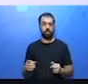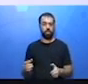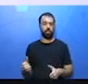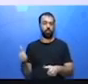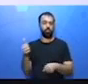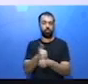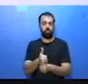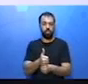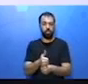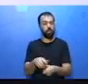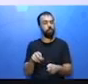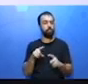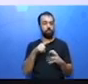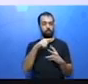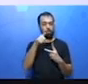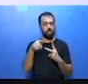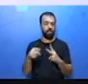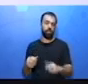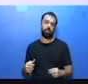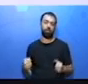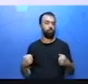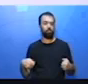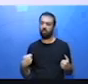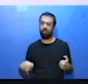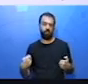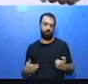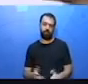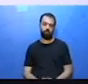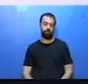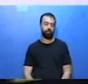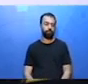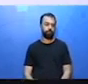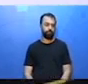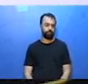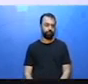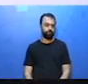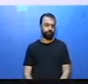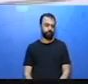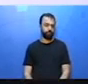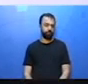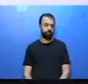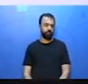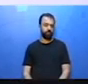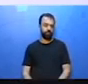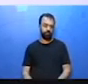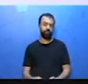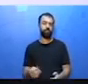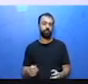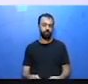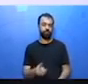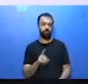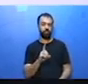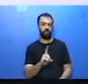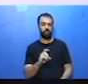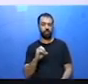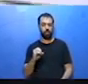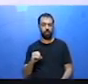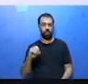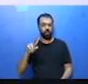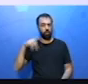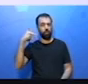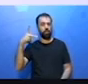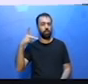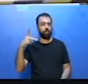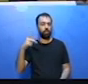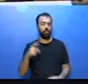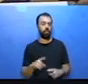não substituiu. Então, eu vou deixar o π mesmo indicado. 10 elevado ao quadrado é 10 vezes